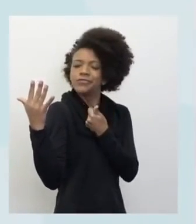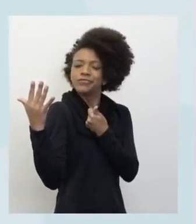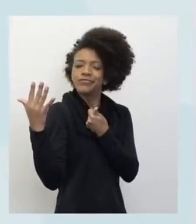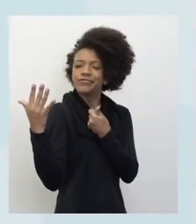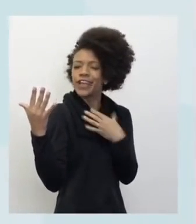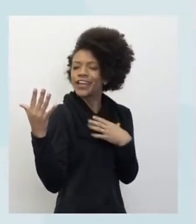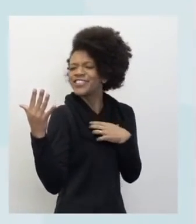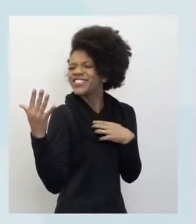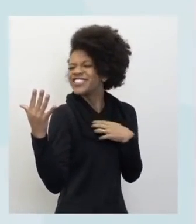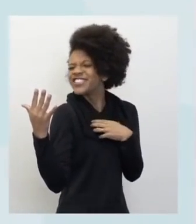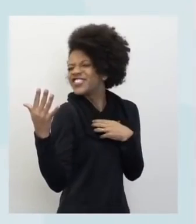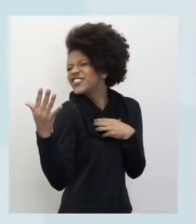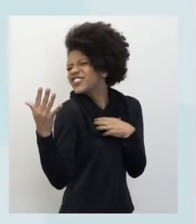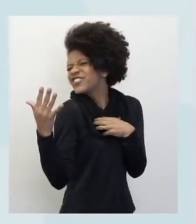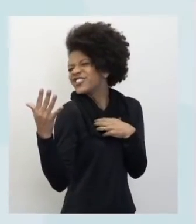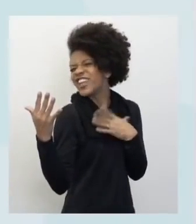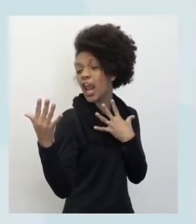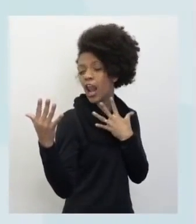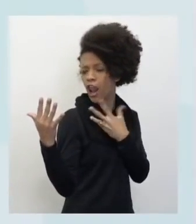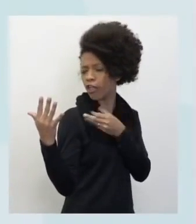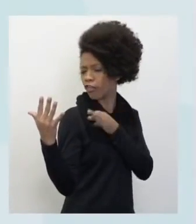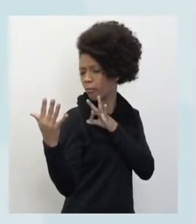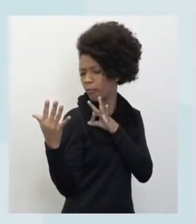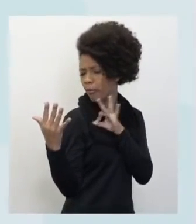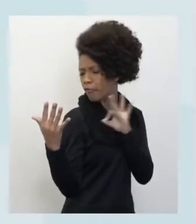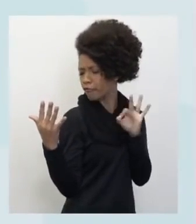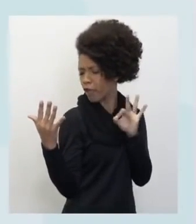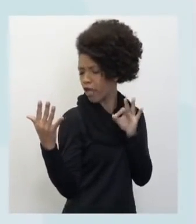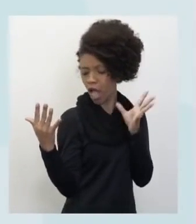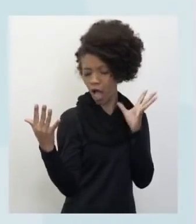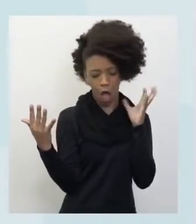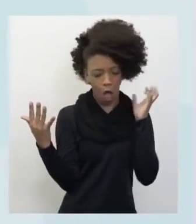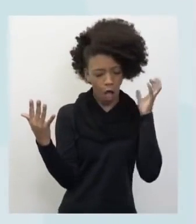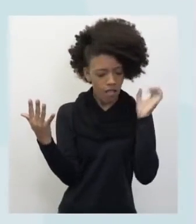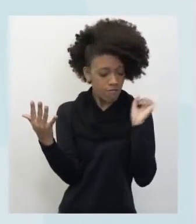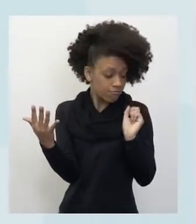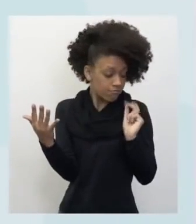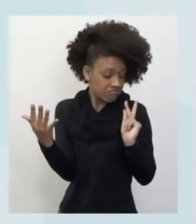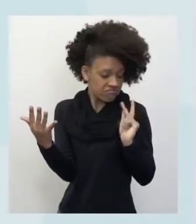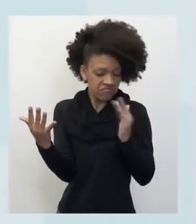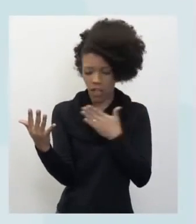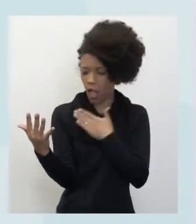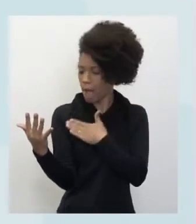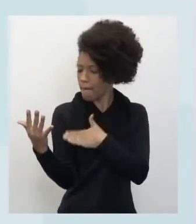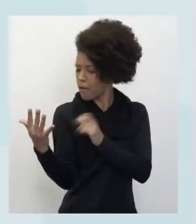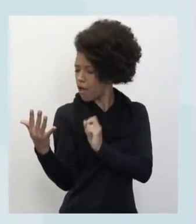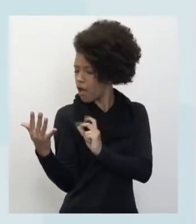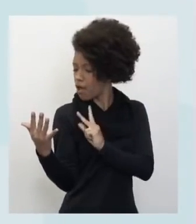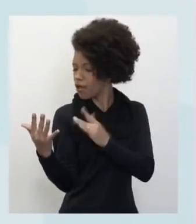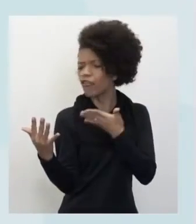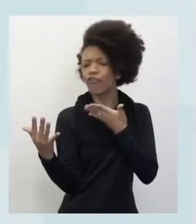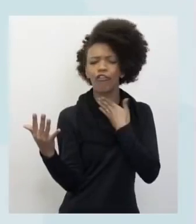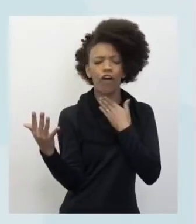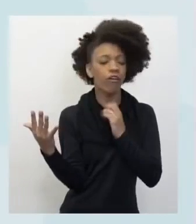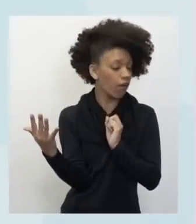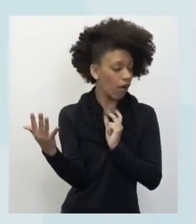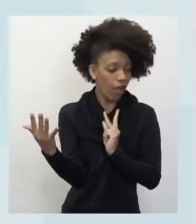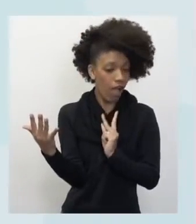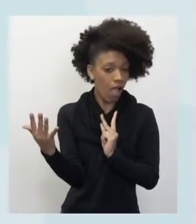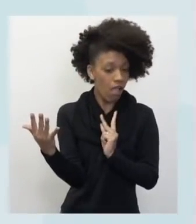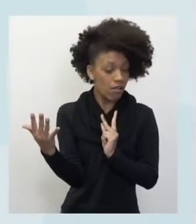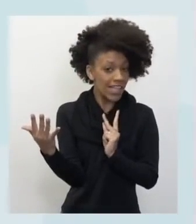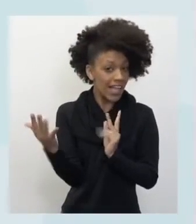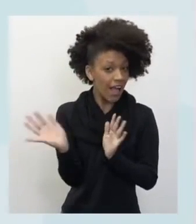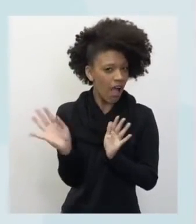se sentindo linda. Pele ok, cabelo ok, voz ok. Até